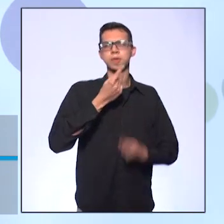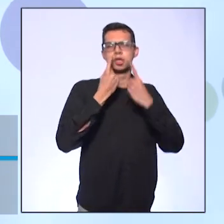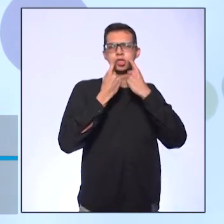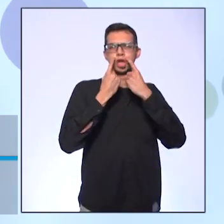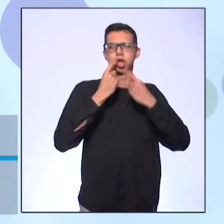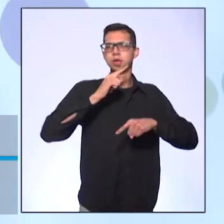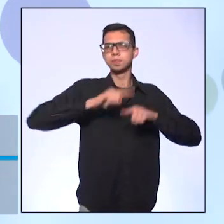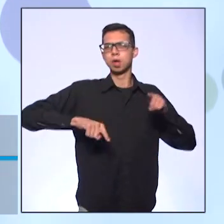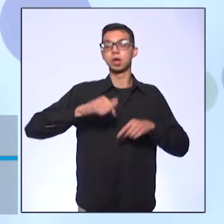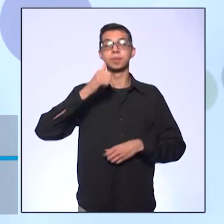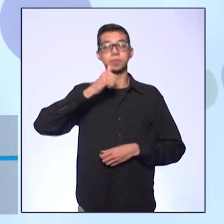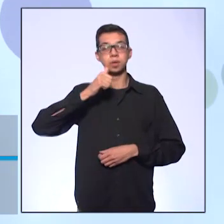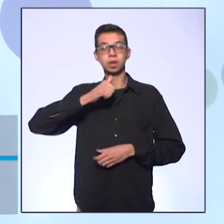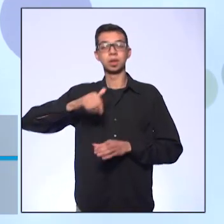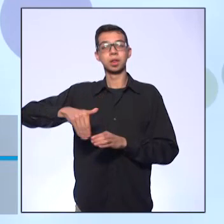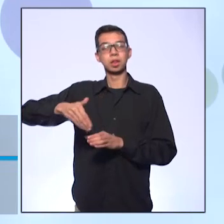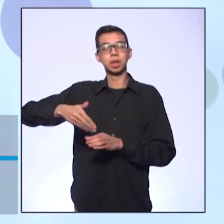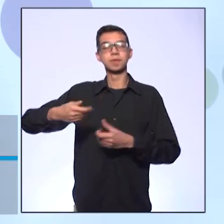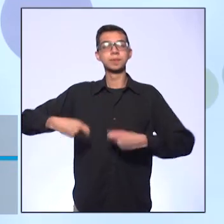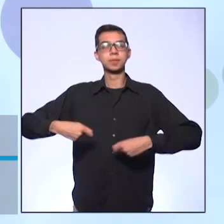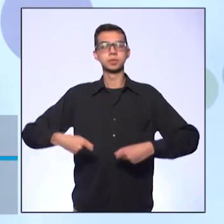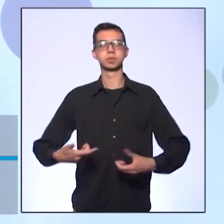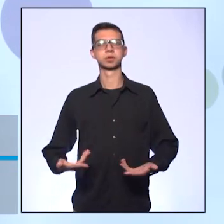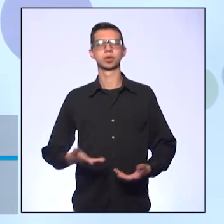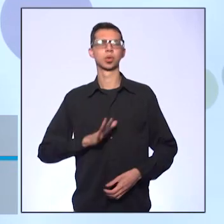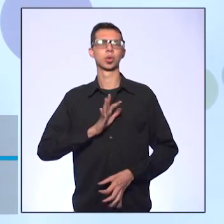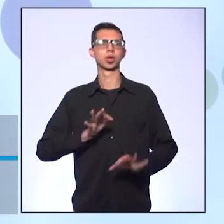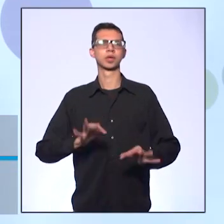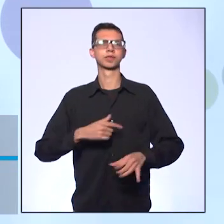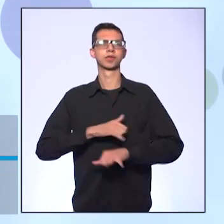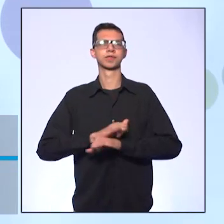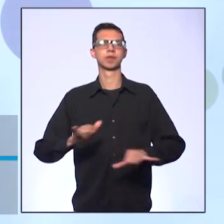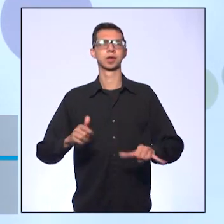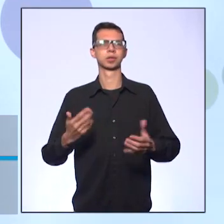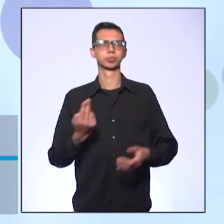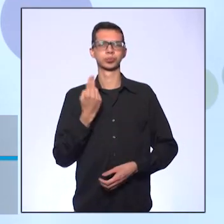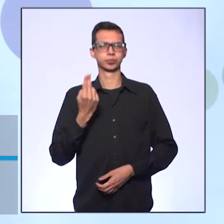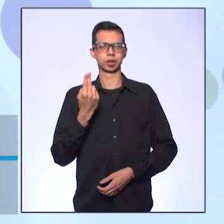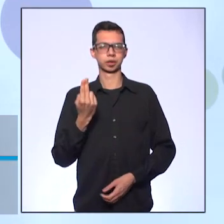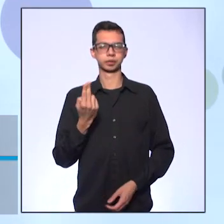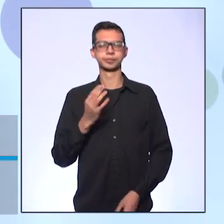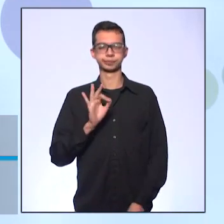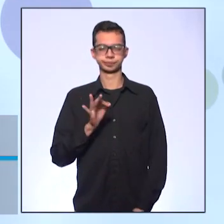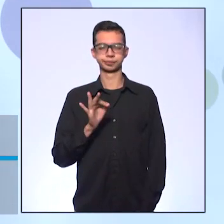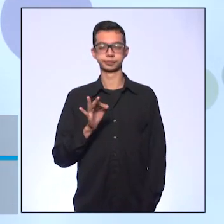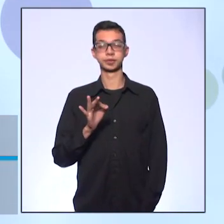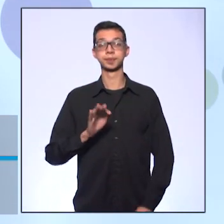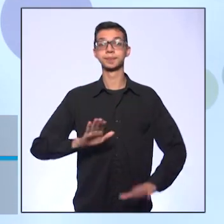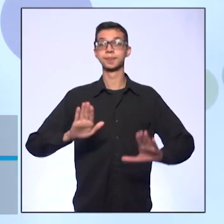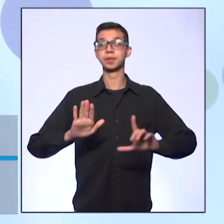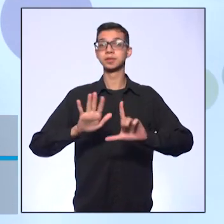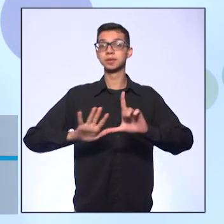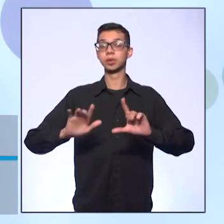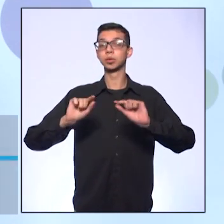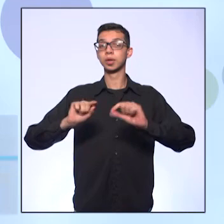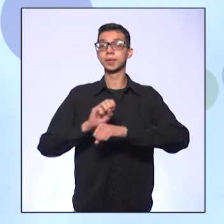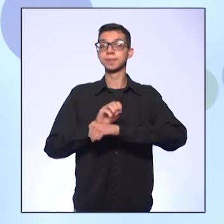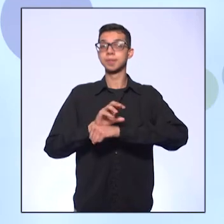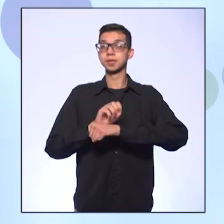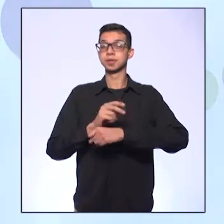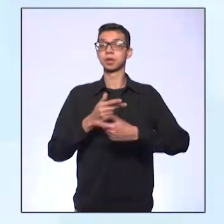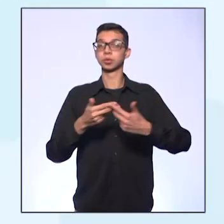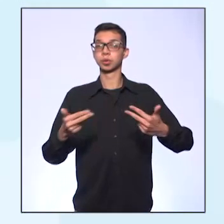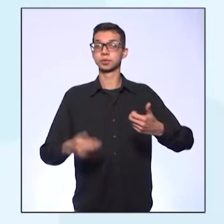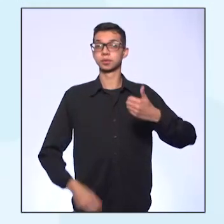né, horrorosas que eu não vou ficar repetindo aqui para não ficar dando cartaz, né? Ou seja, o que está na tela é mensagens públicas positivas